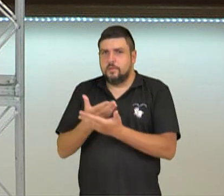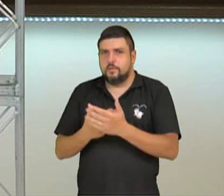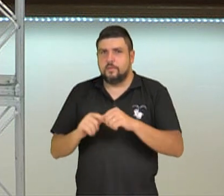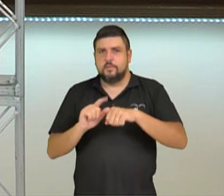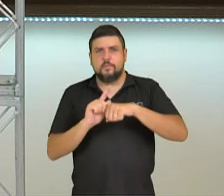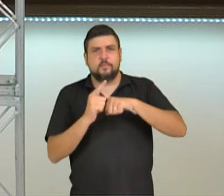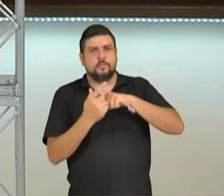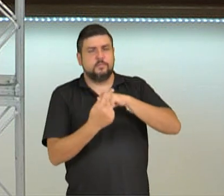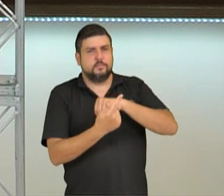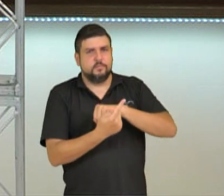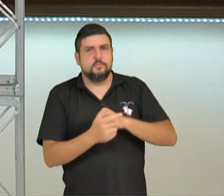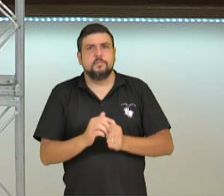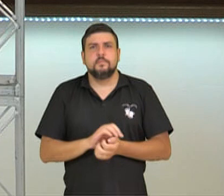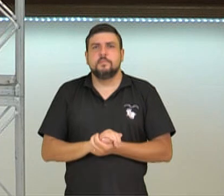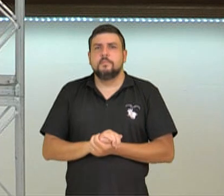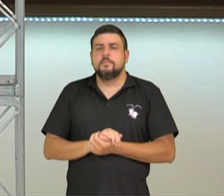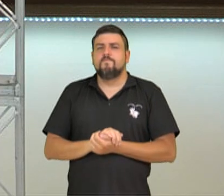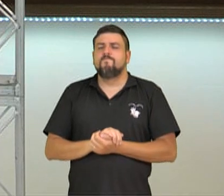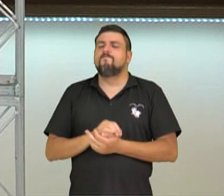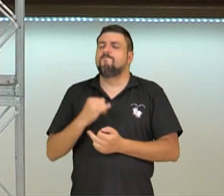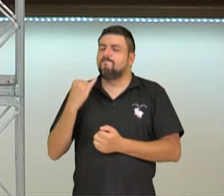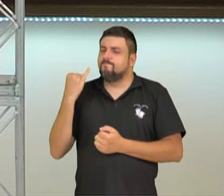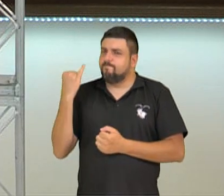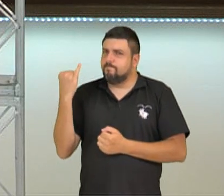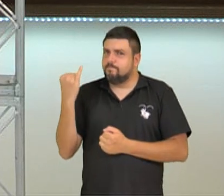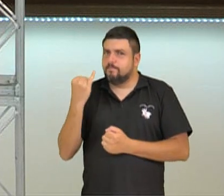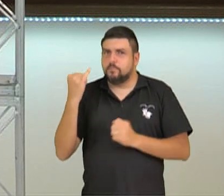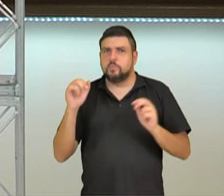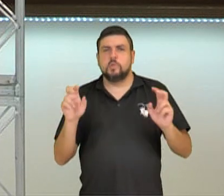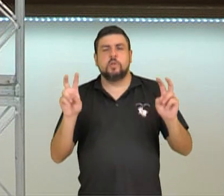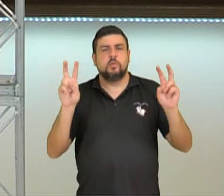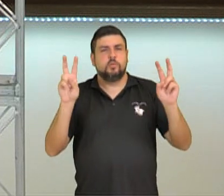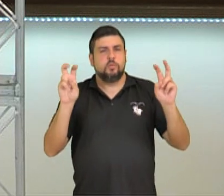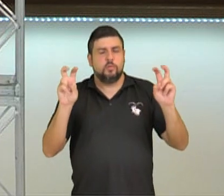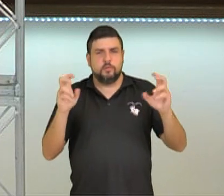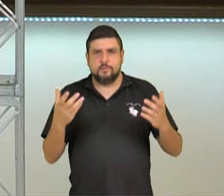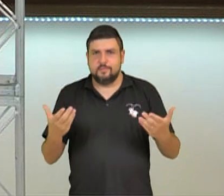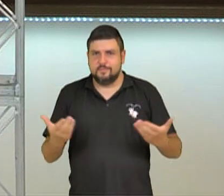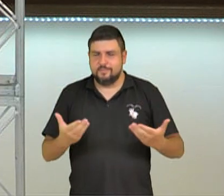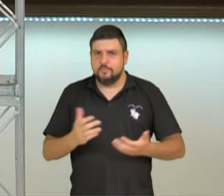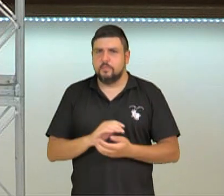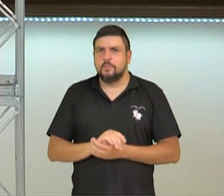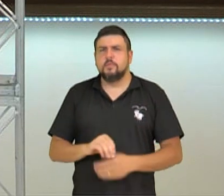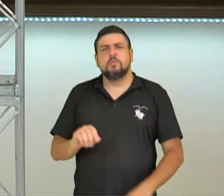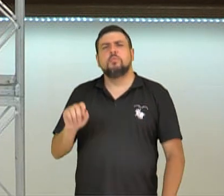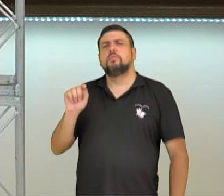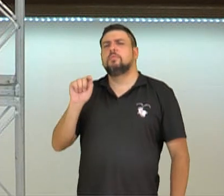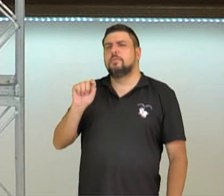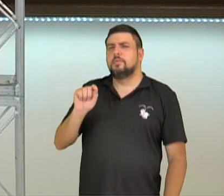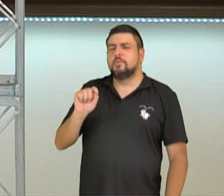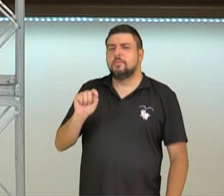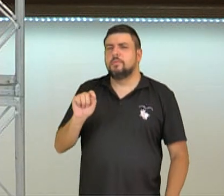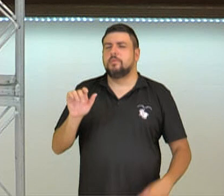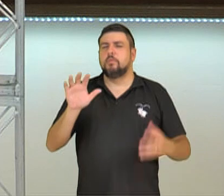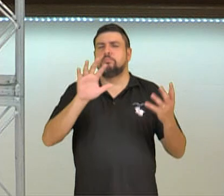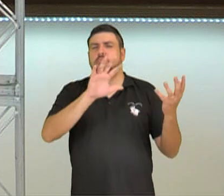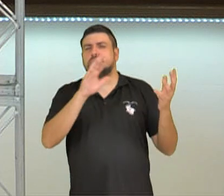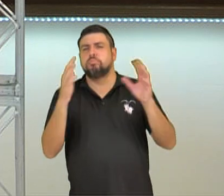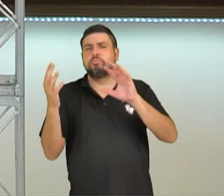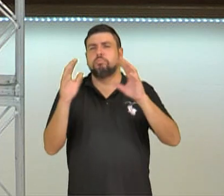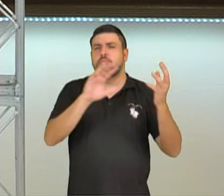Geografia e importantíssimo assunto que nós vamos tratar hoje. Vamos falar sobre os climas do